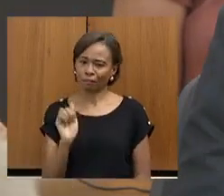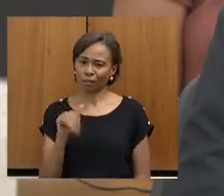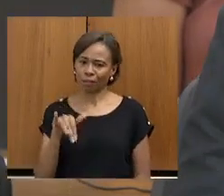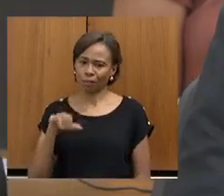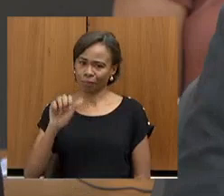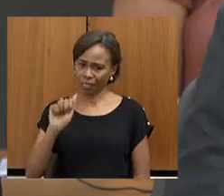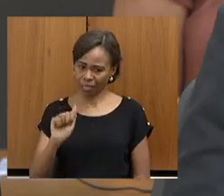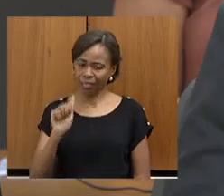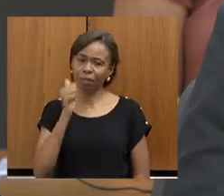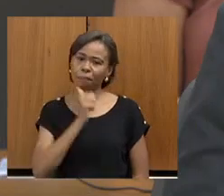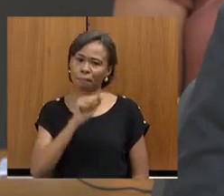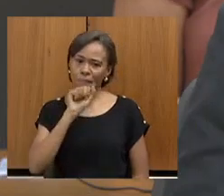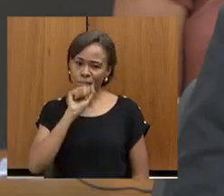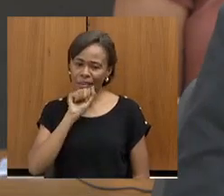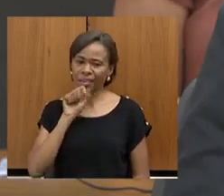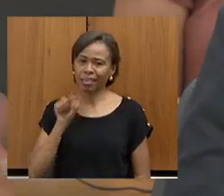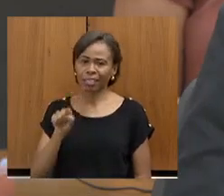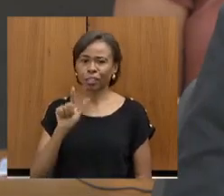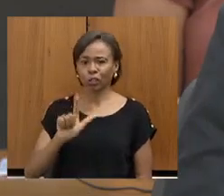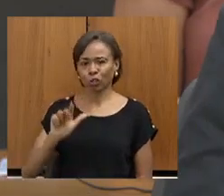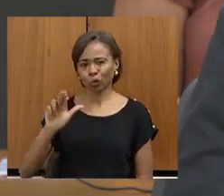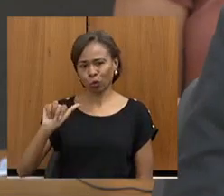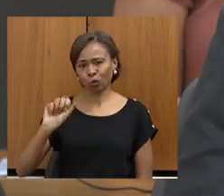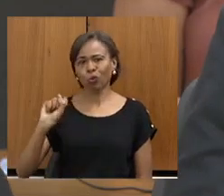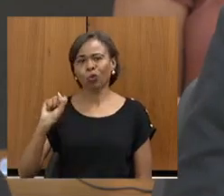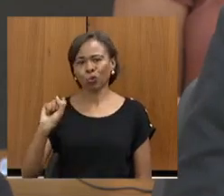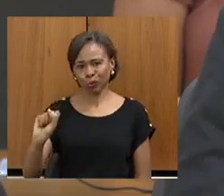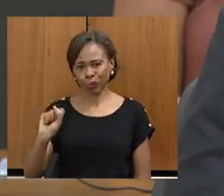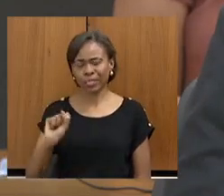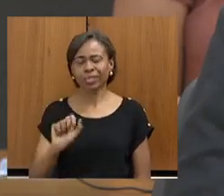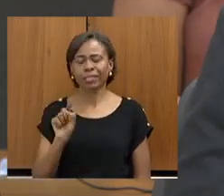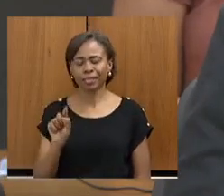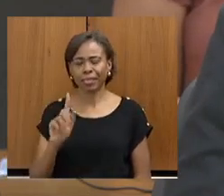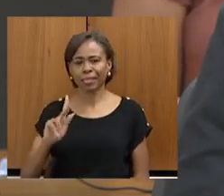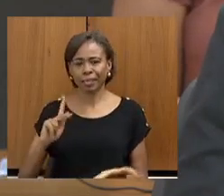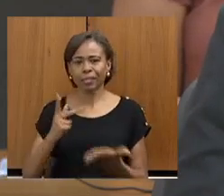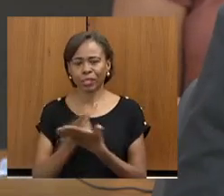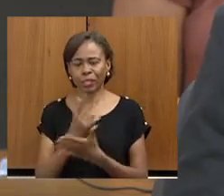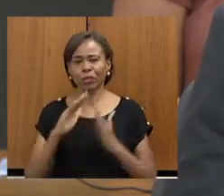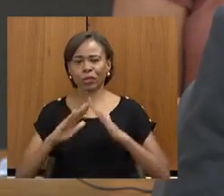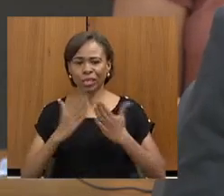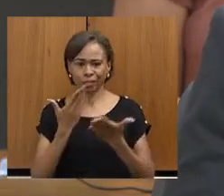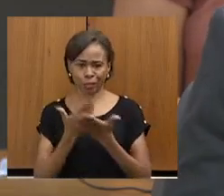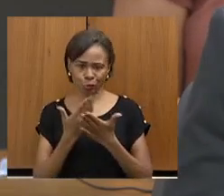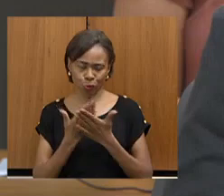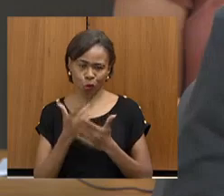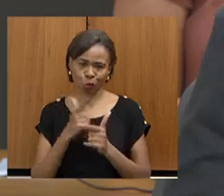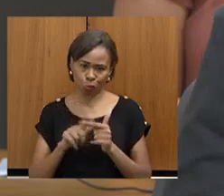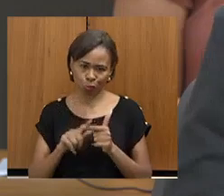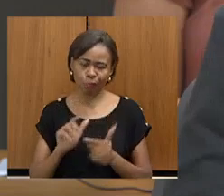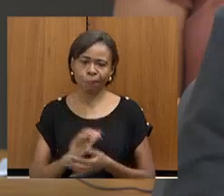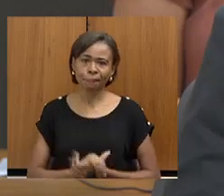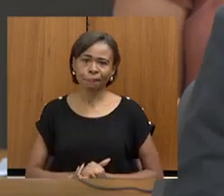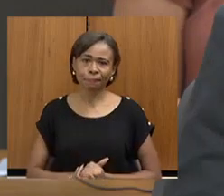um dos dois adolescentes envolvidos no fato em si na Escola São Tomás de Aquino.